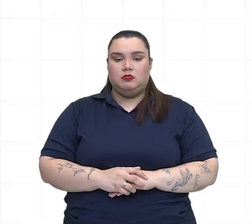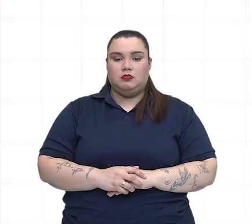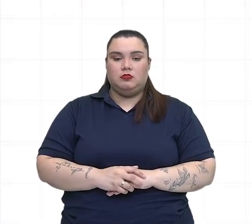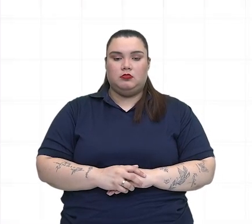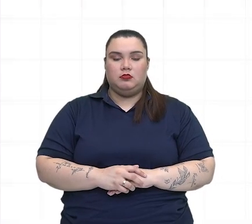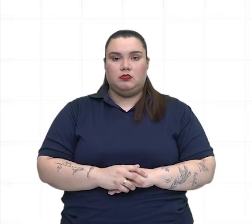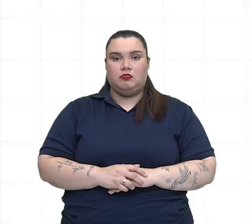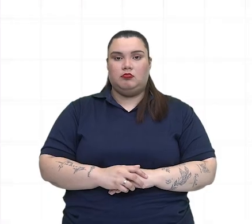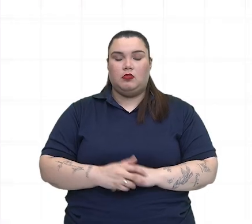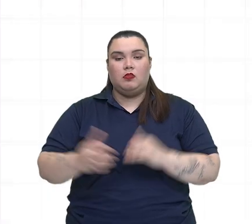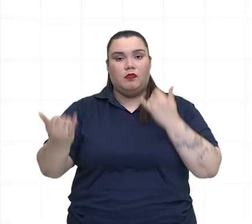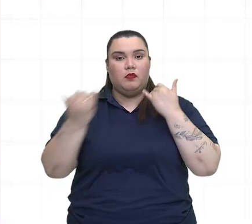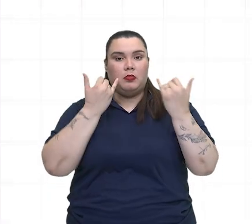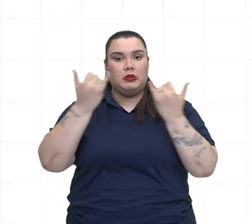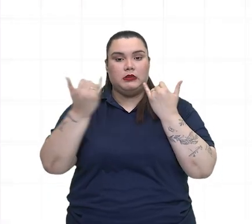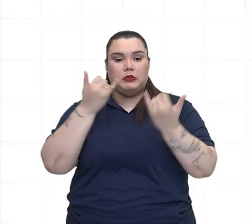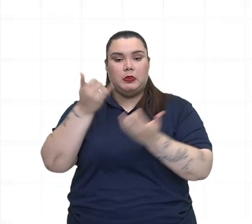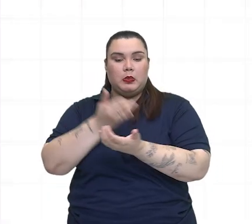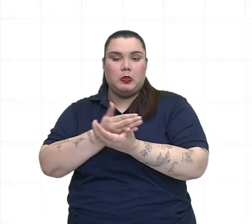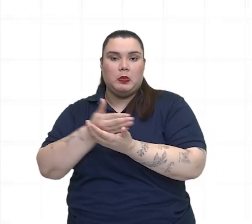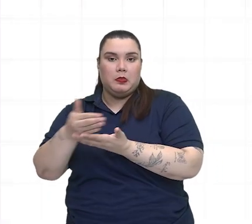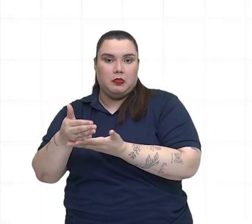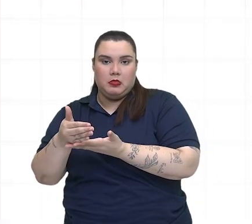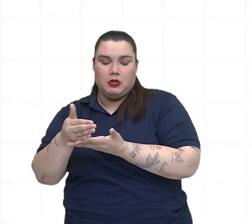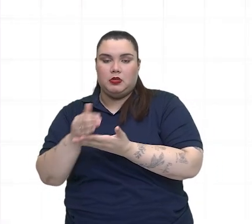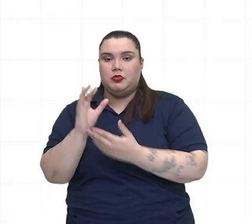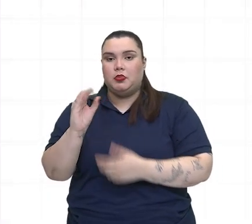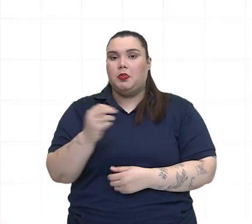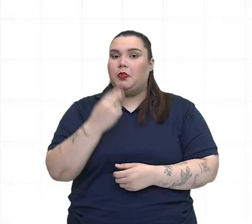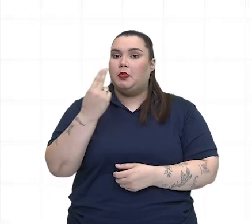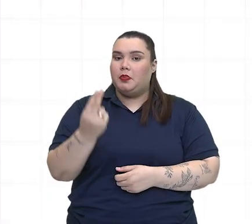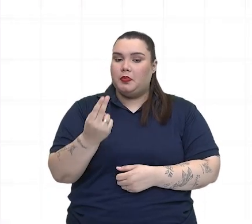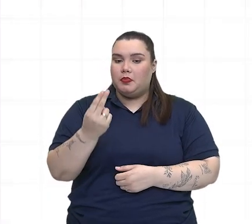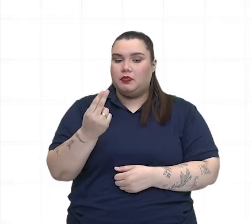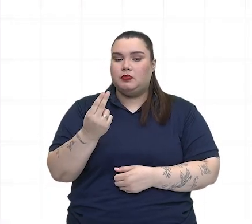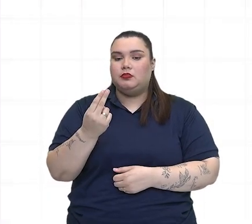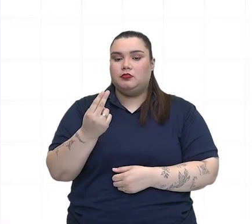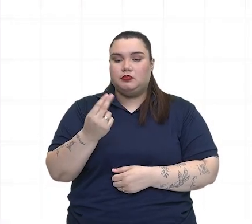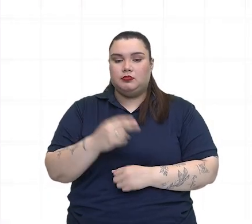tanto inicial quanto